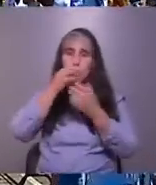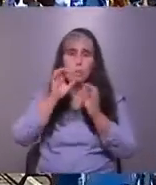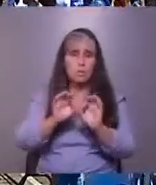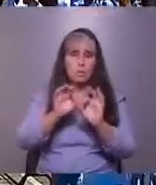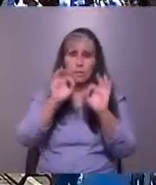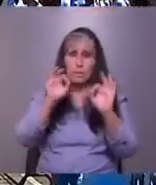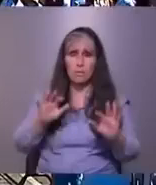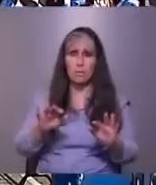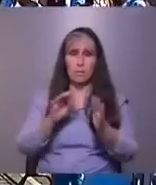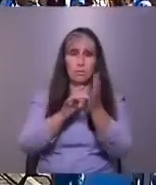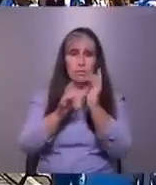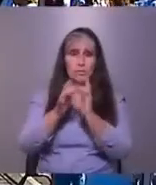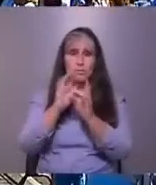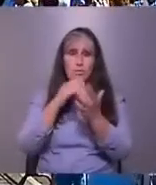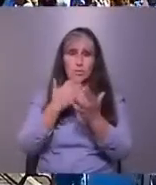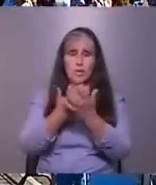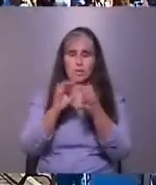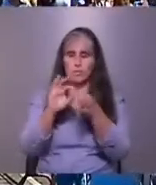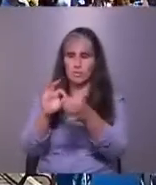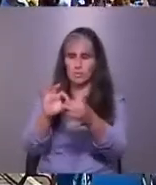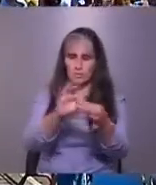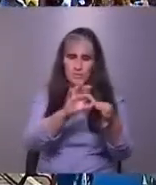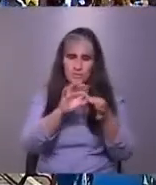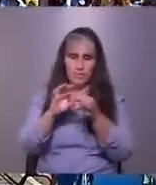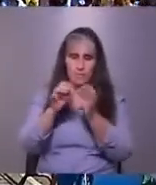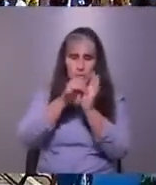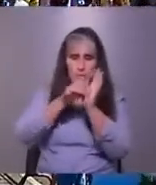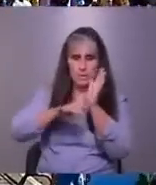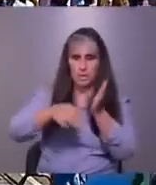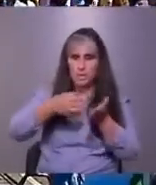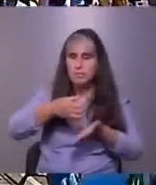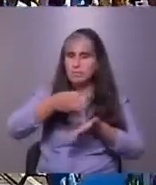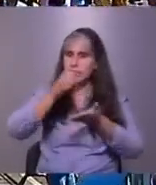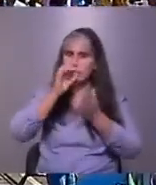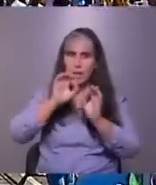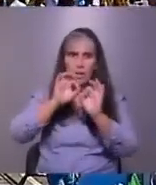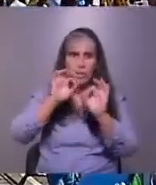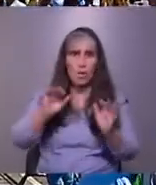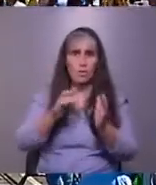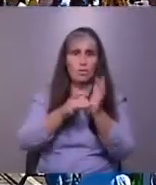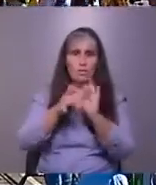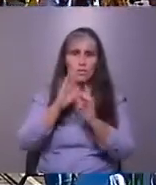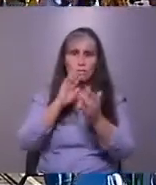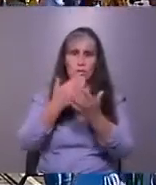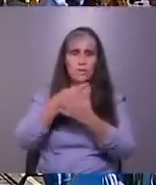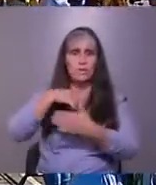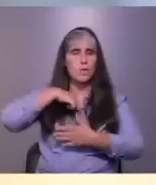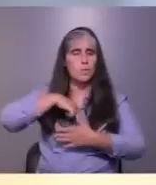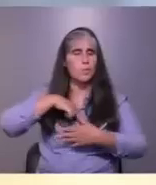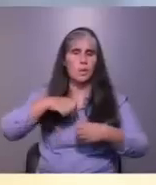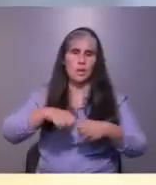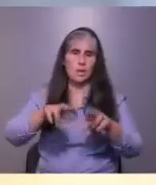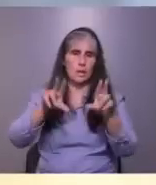une. Todos nós bebemos o mesmo cálice. É ele que nos purifica.